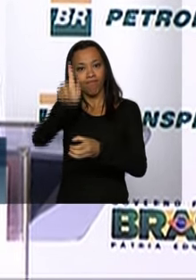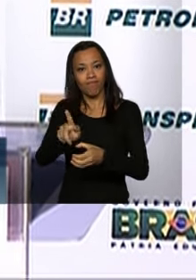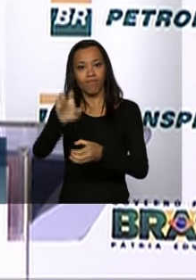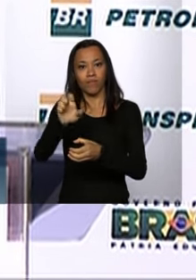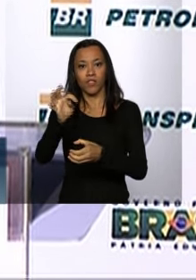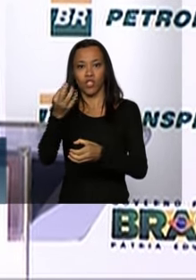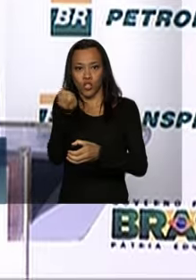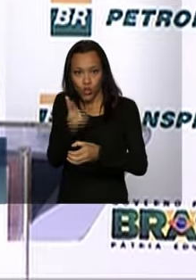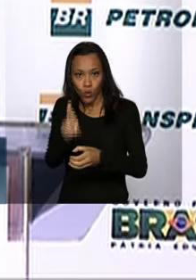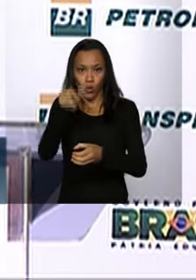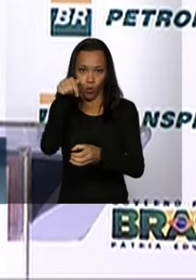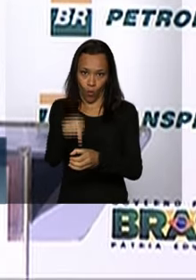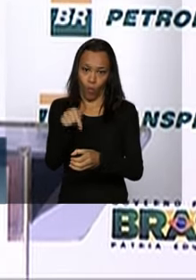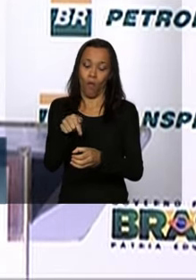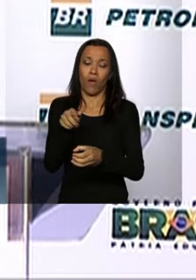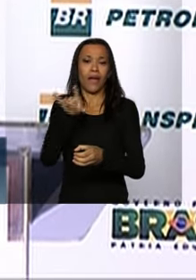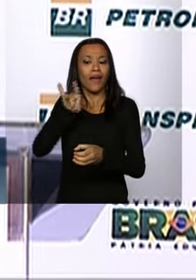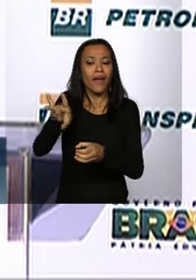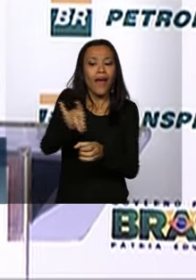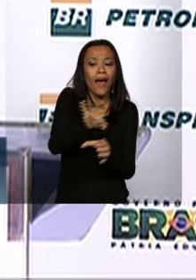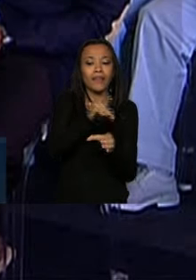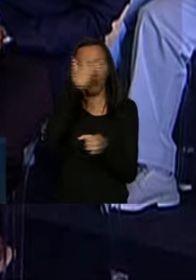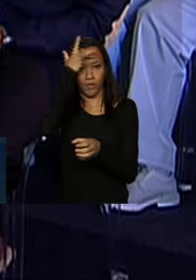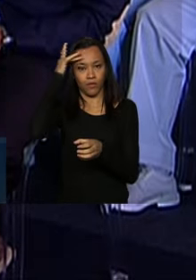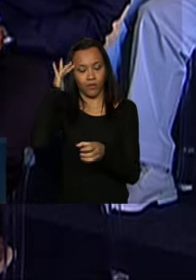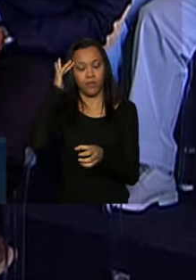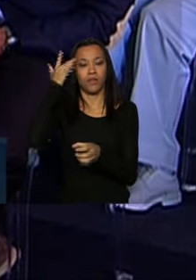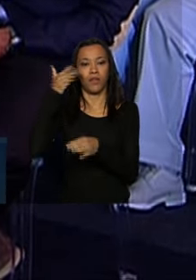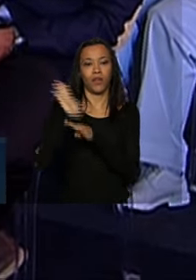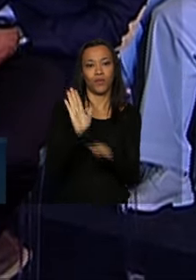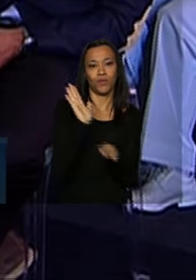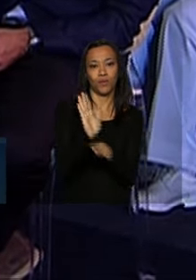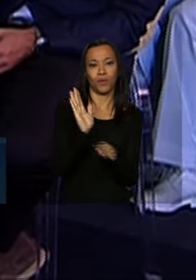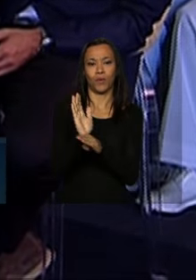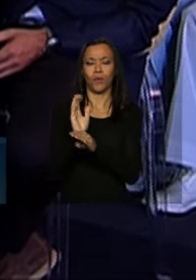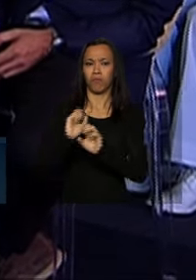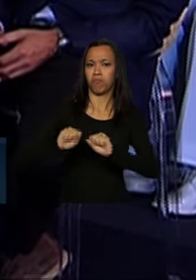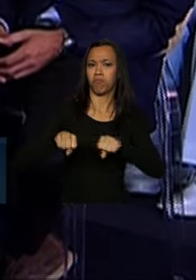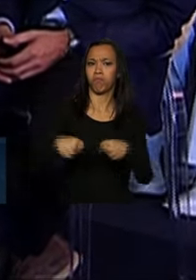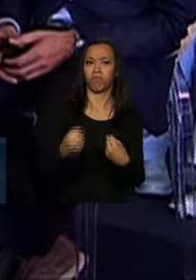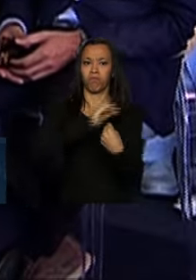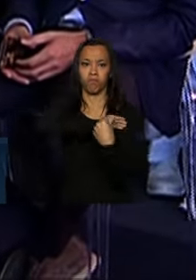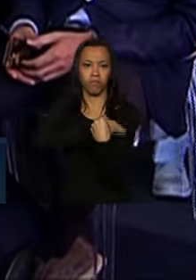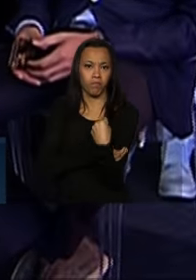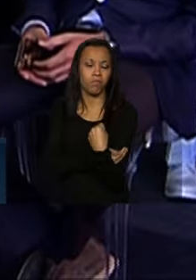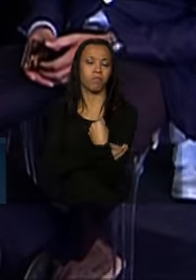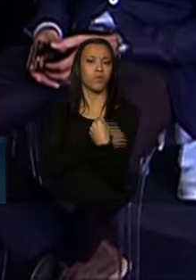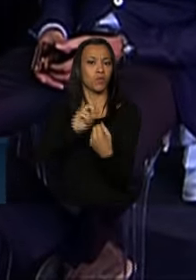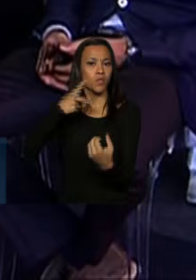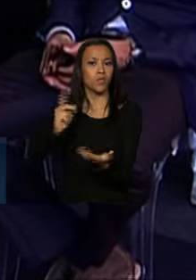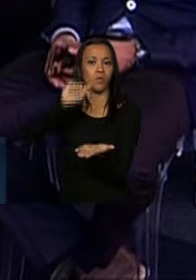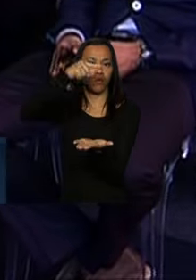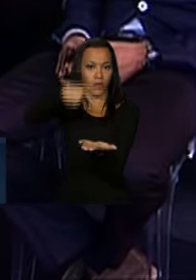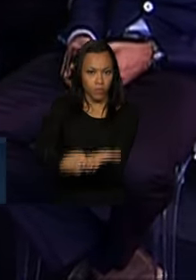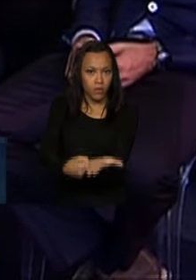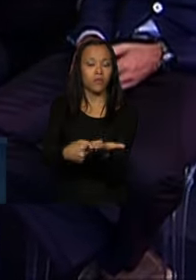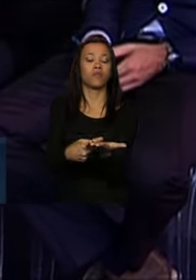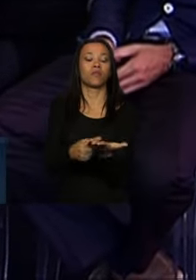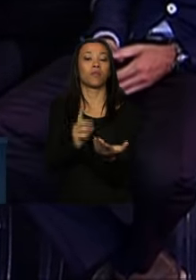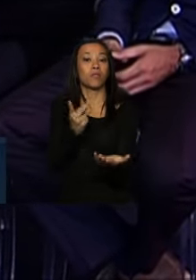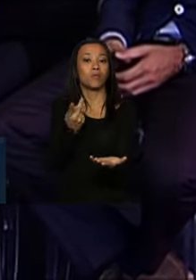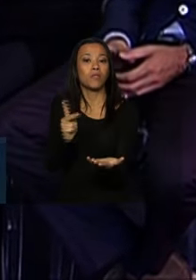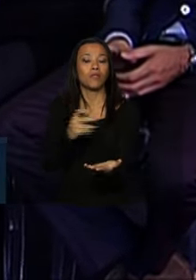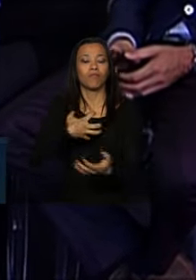de coração. A cada um dos gestores e colaboradores pela sua dedicação, pelo seu comprometimento, pelo